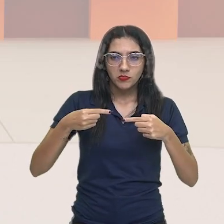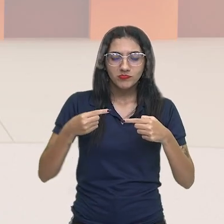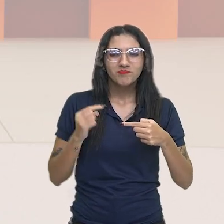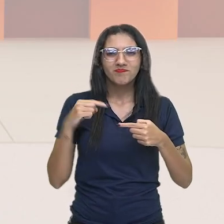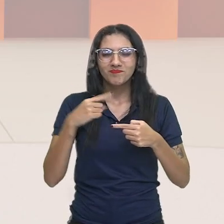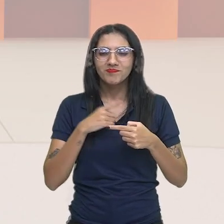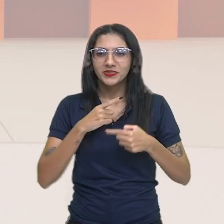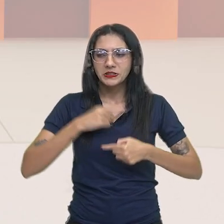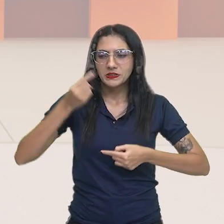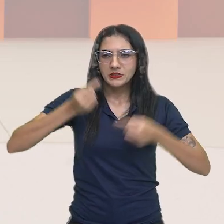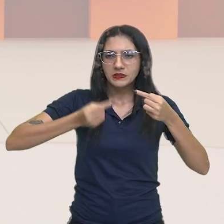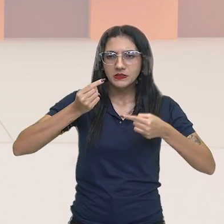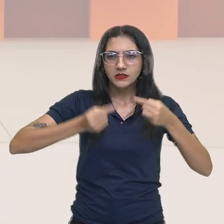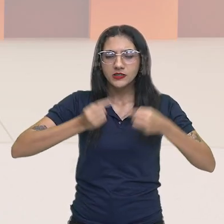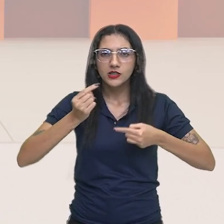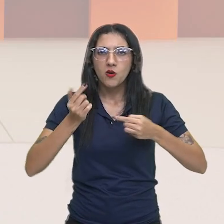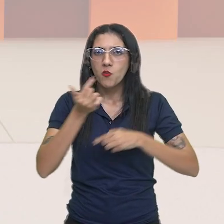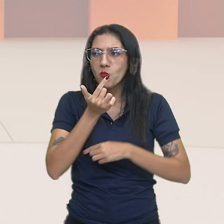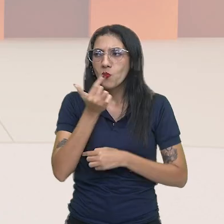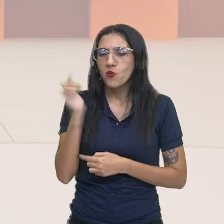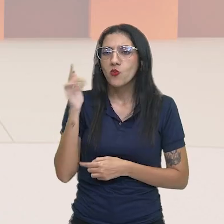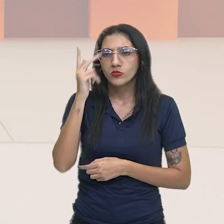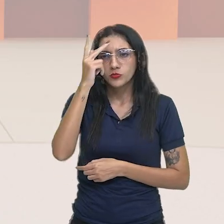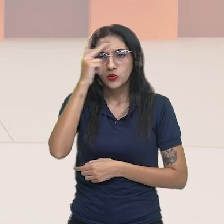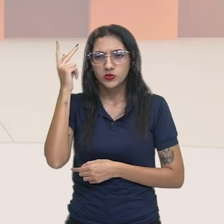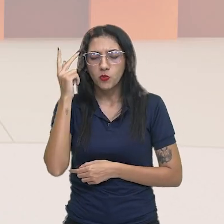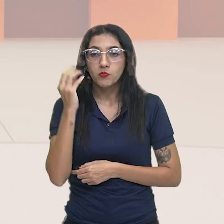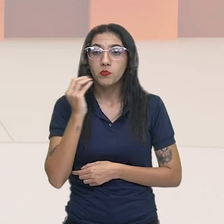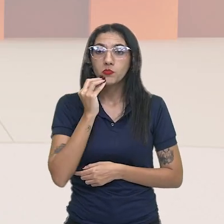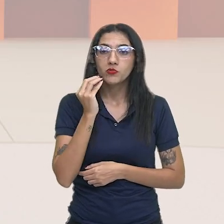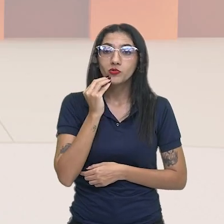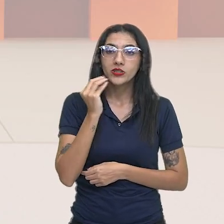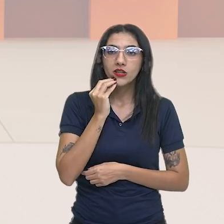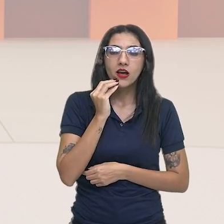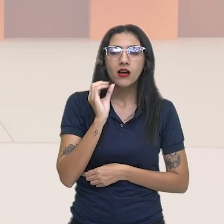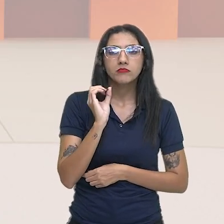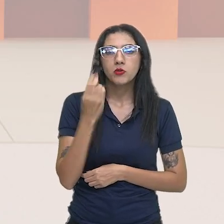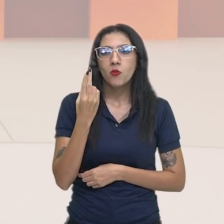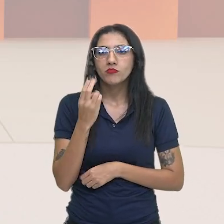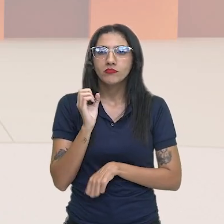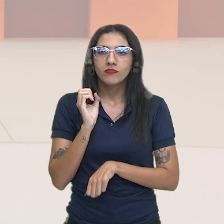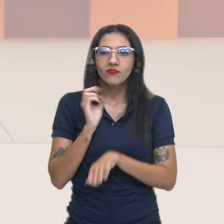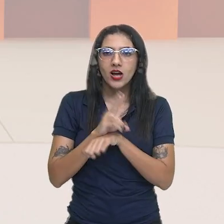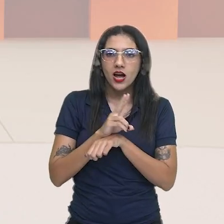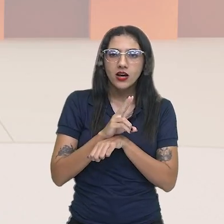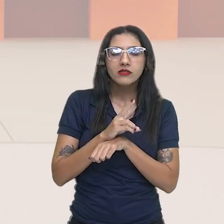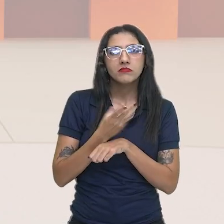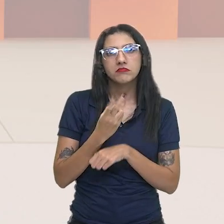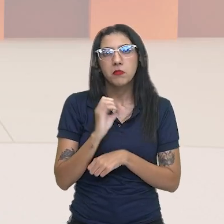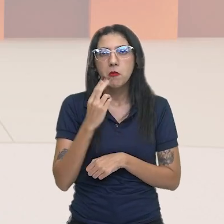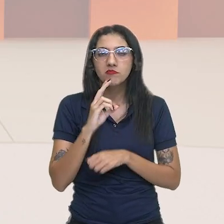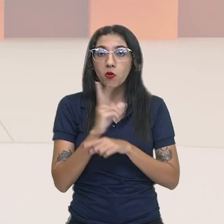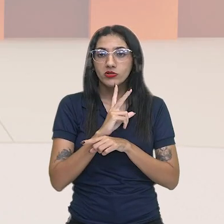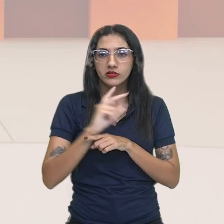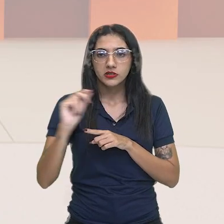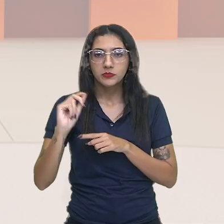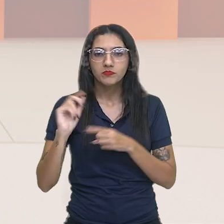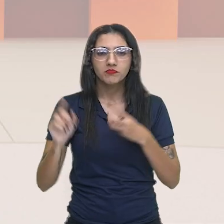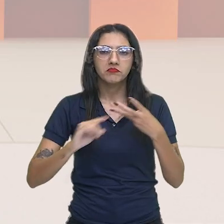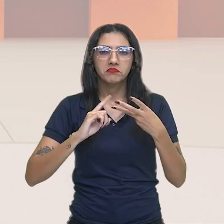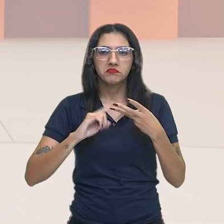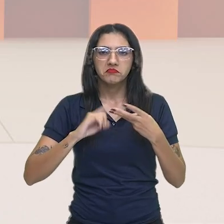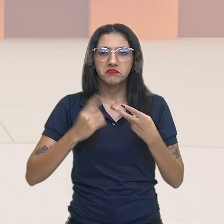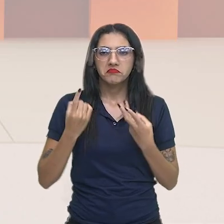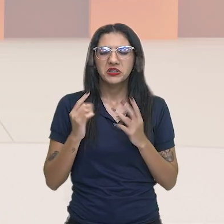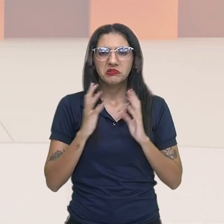para disputar com alguém ou um lugar, né? ou ganhar o jogo. E o